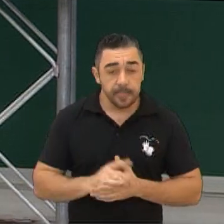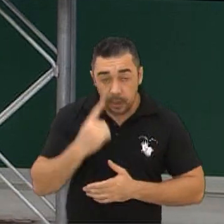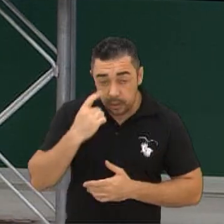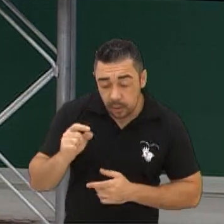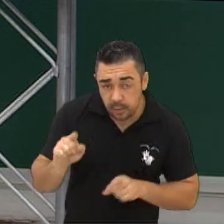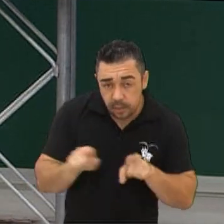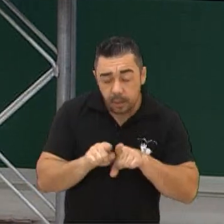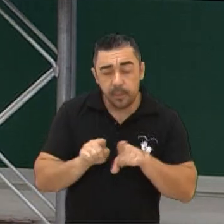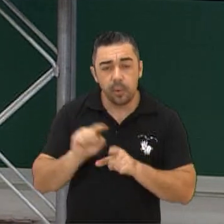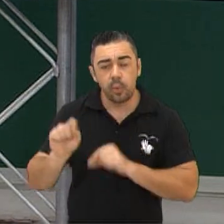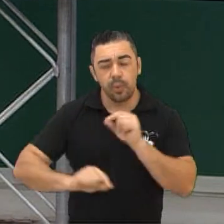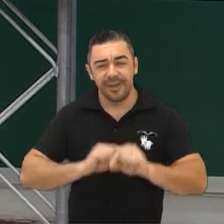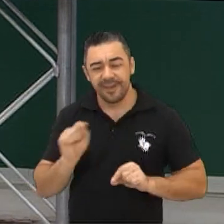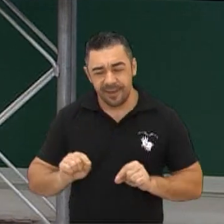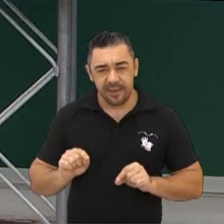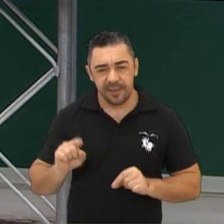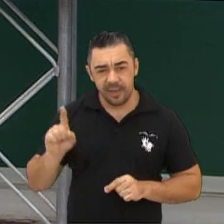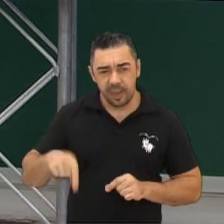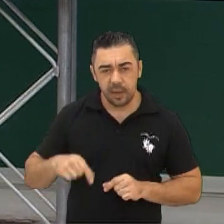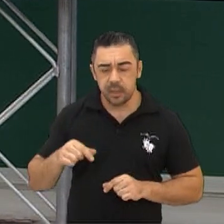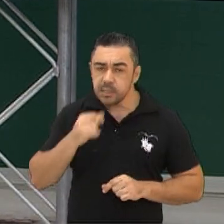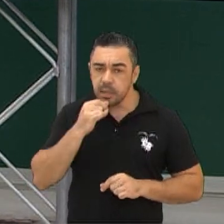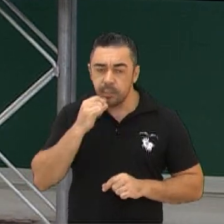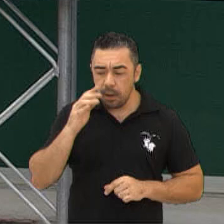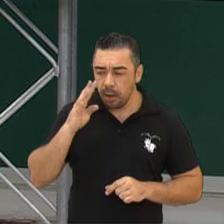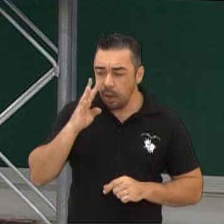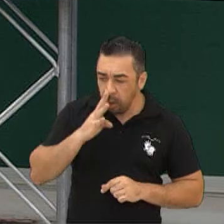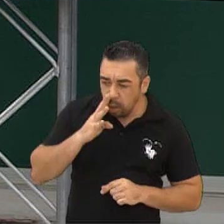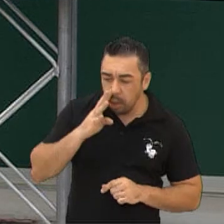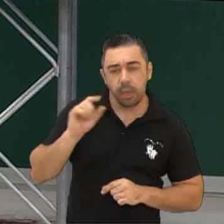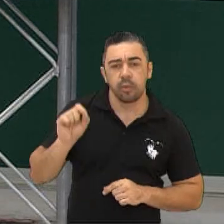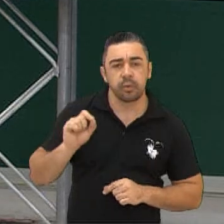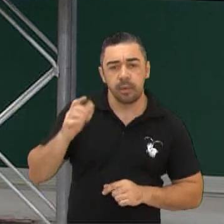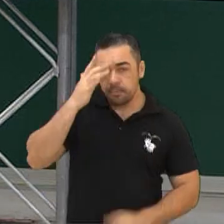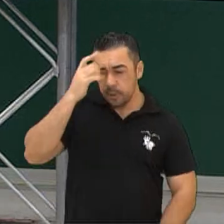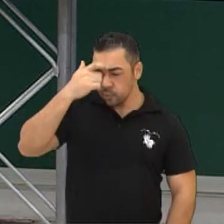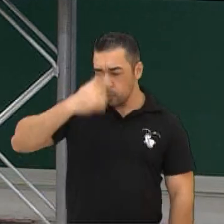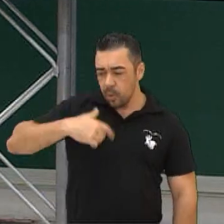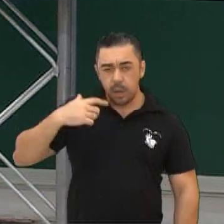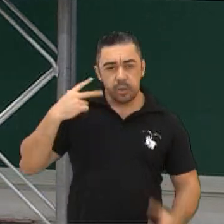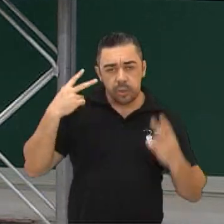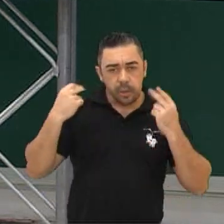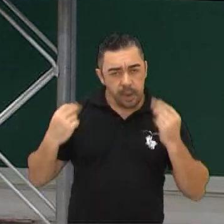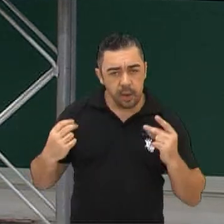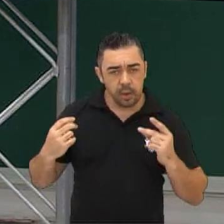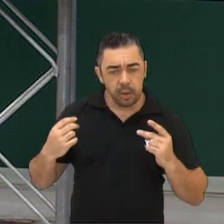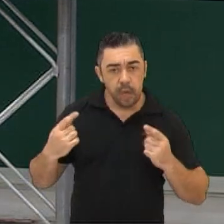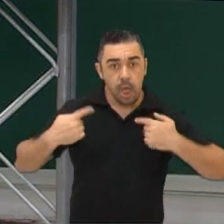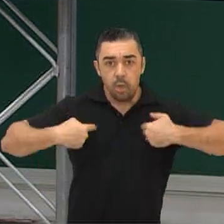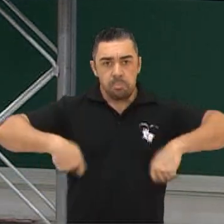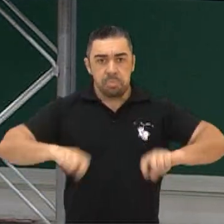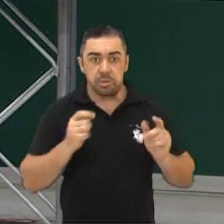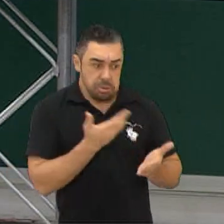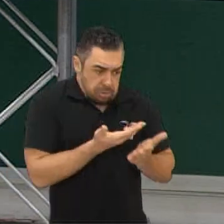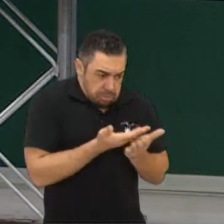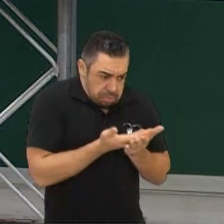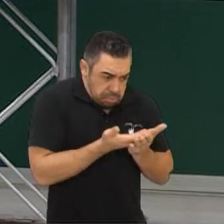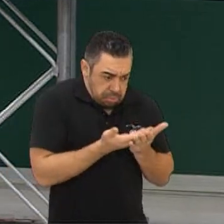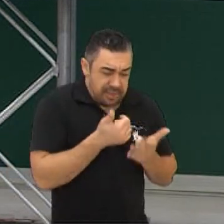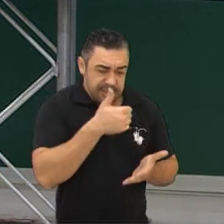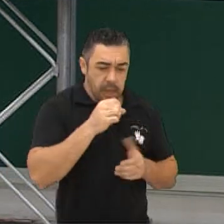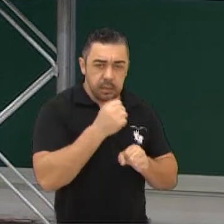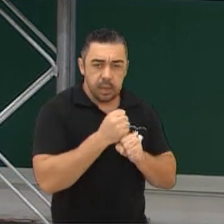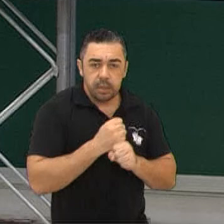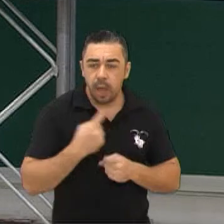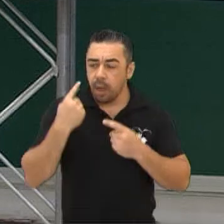é que a apreciação é feita por pessoas comuns. Agora, eu não preciso estudar 10 anos para poder fazer a apreciação de uma obra de